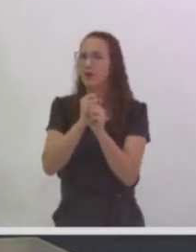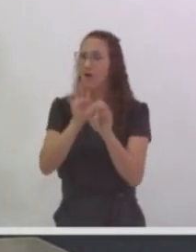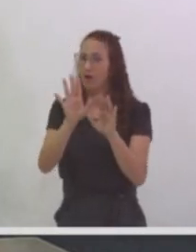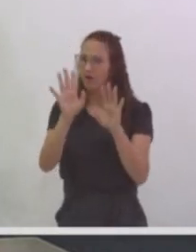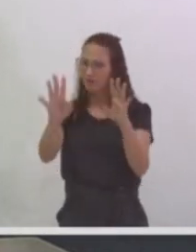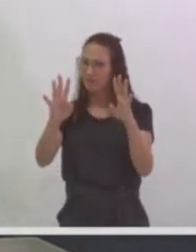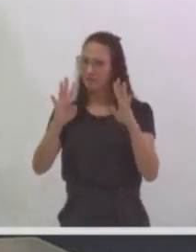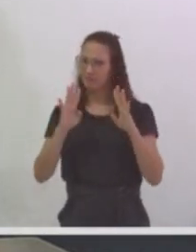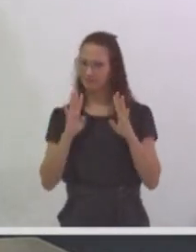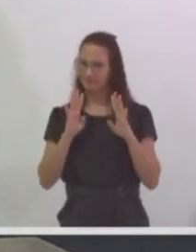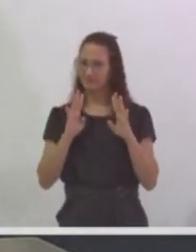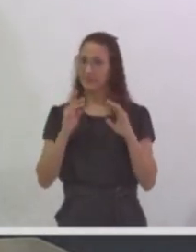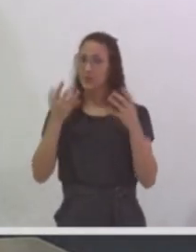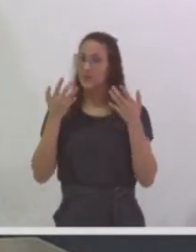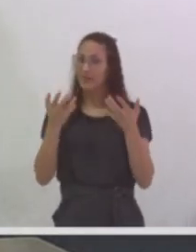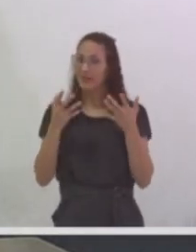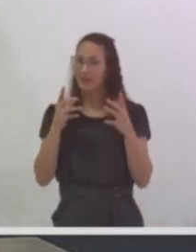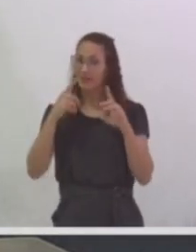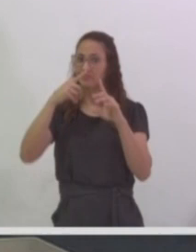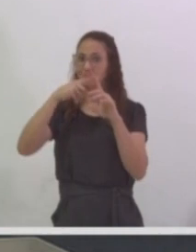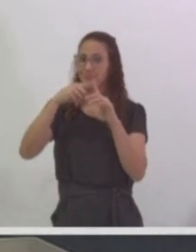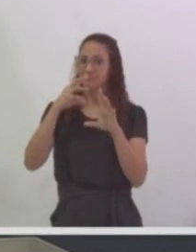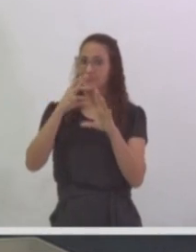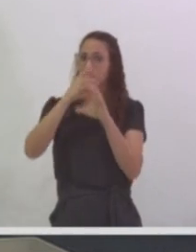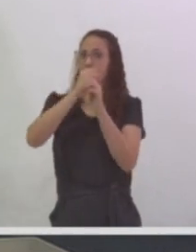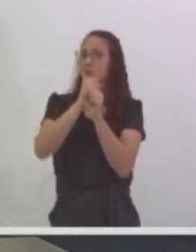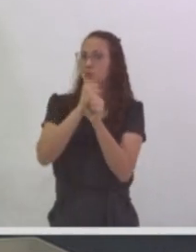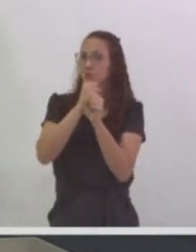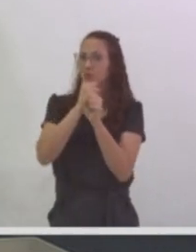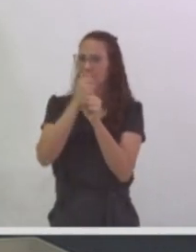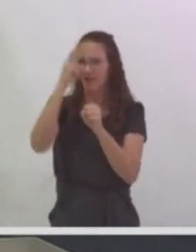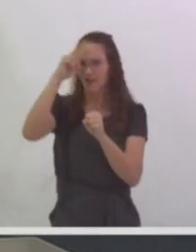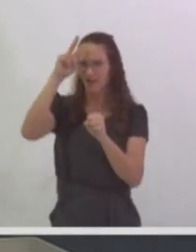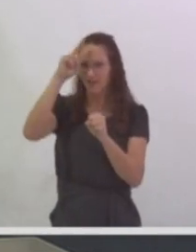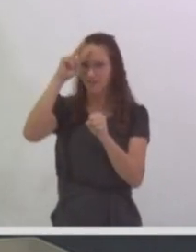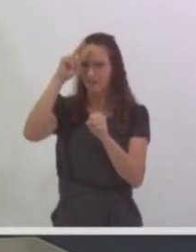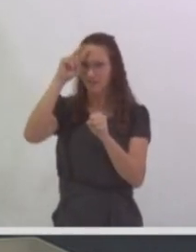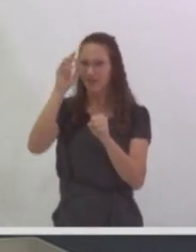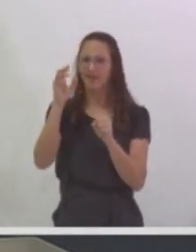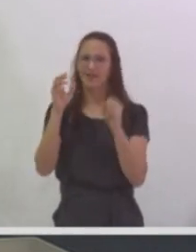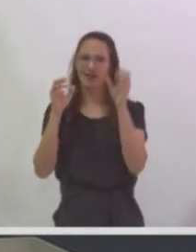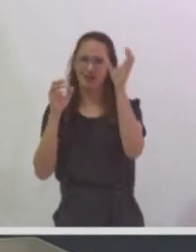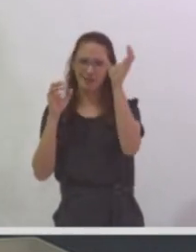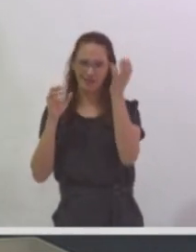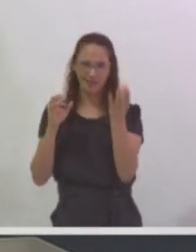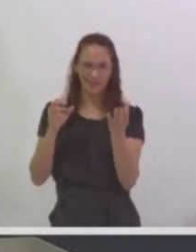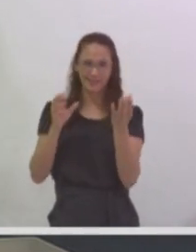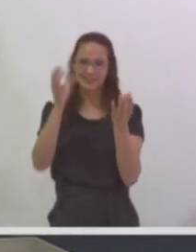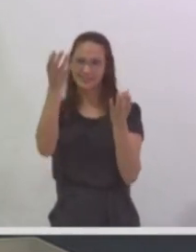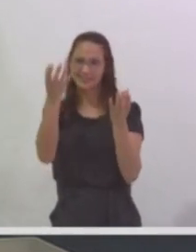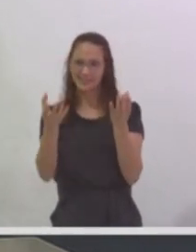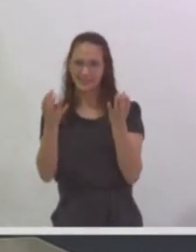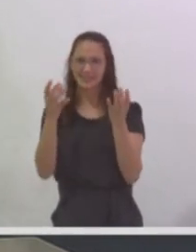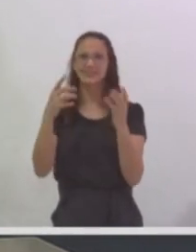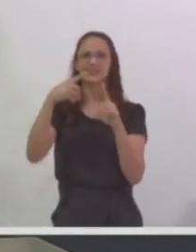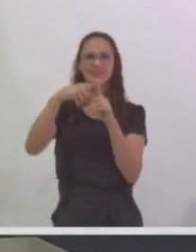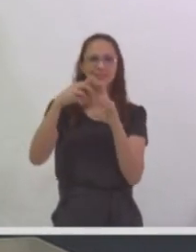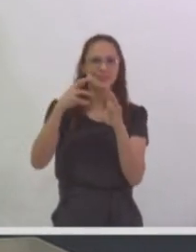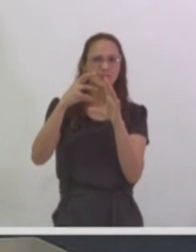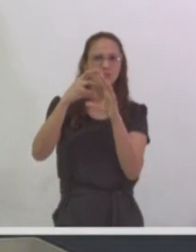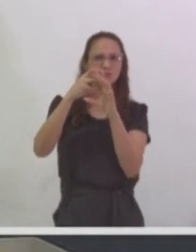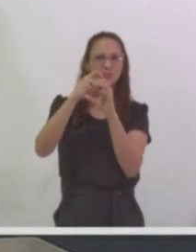o total. Lembra da aula passada? Tudo que você juntou aqui e juntou aqui, você